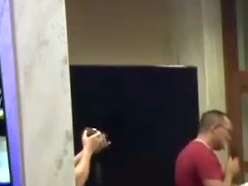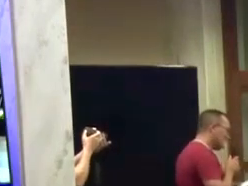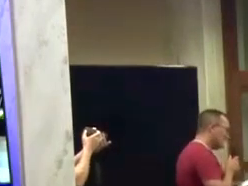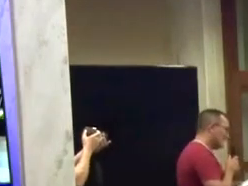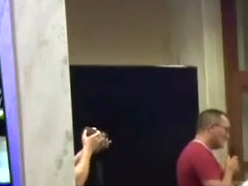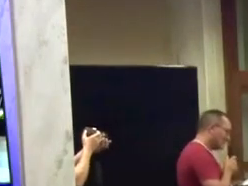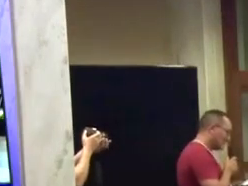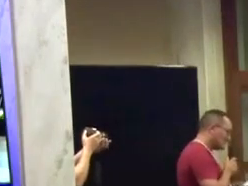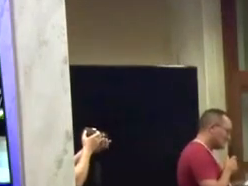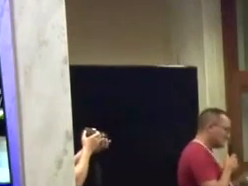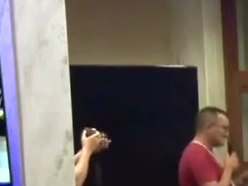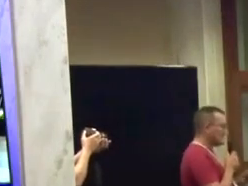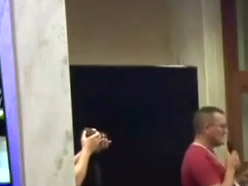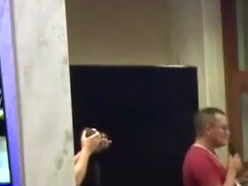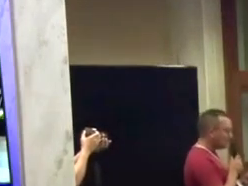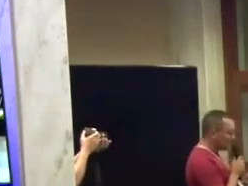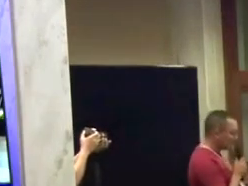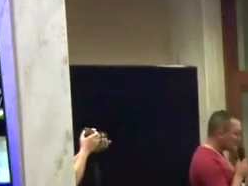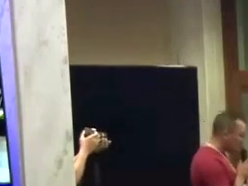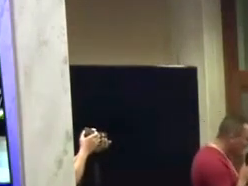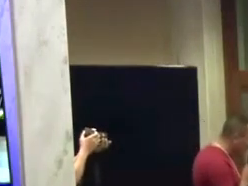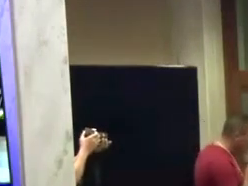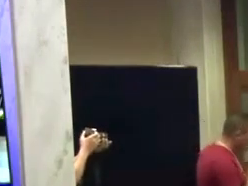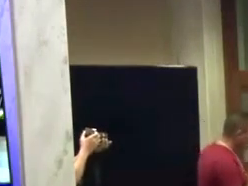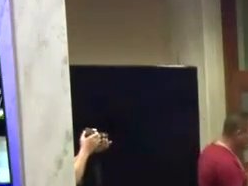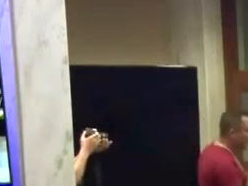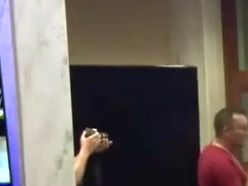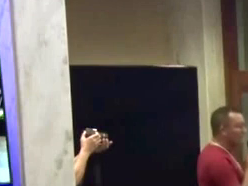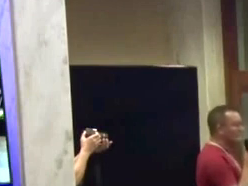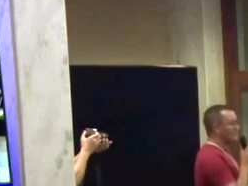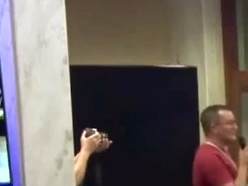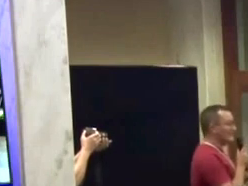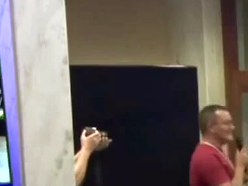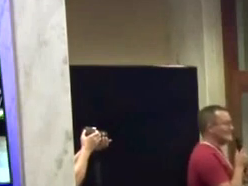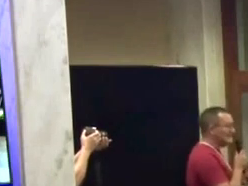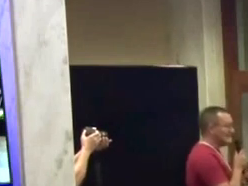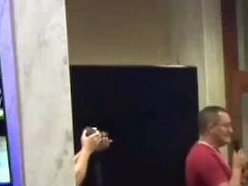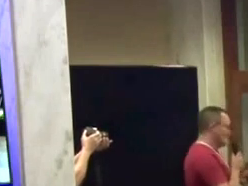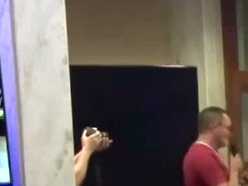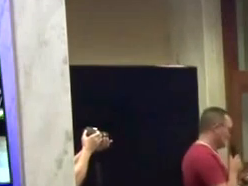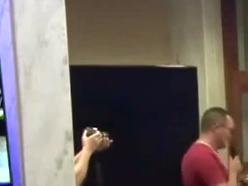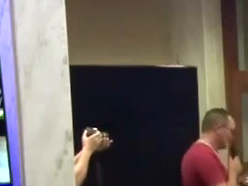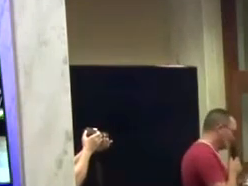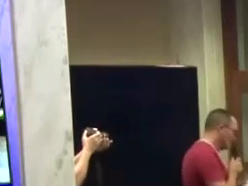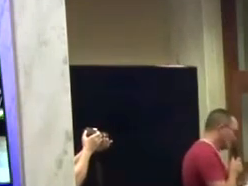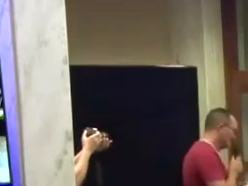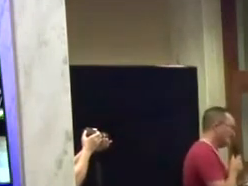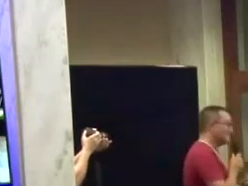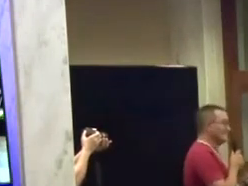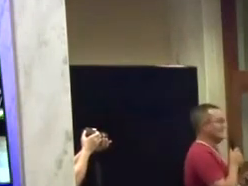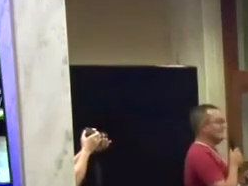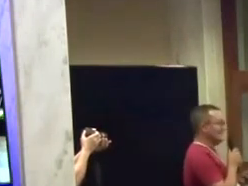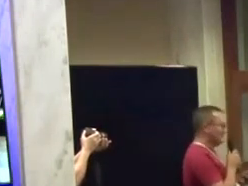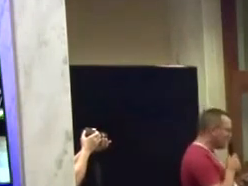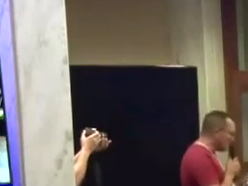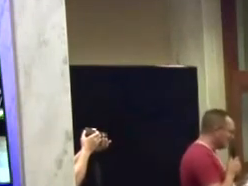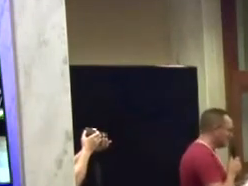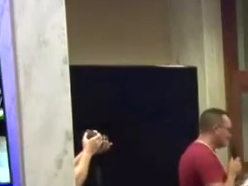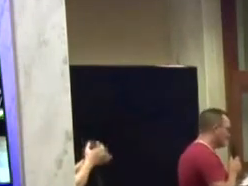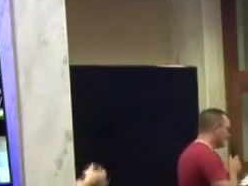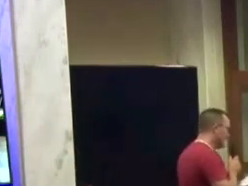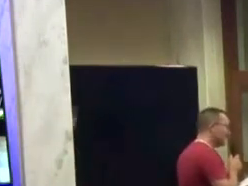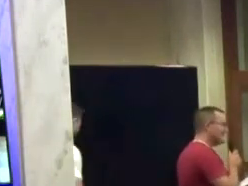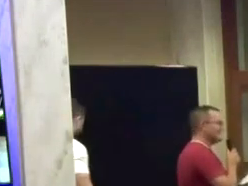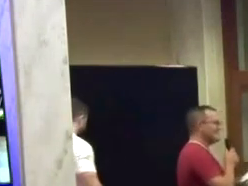das colocações, principalmente do professor Walter, eu vou ler aqui, para eu não me perder na